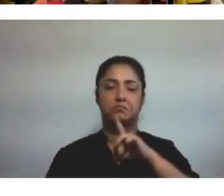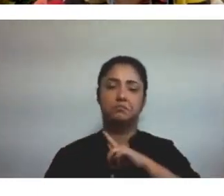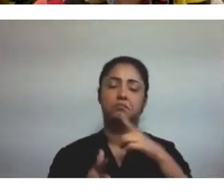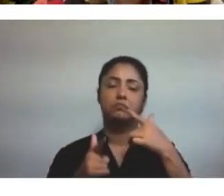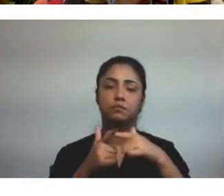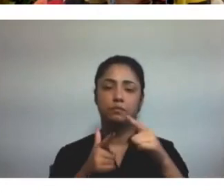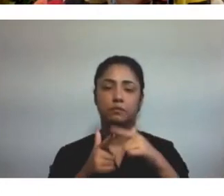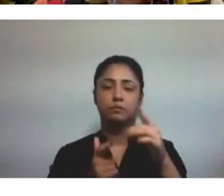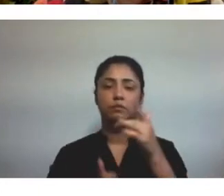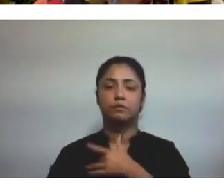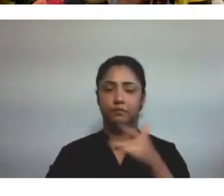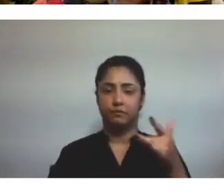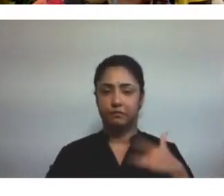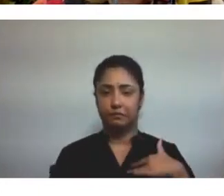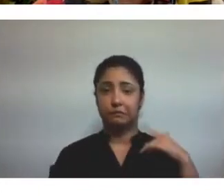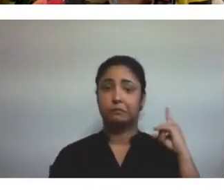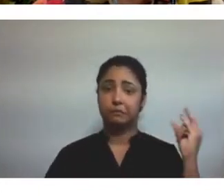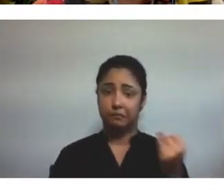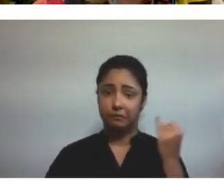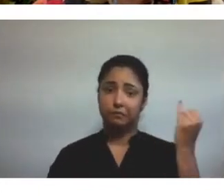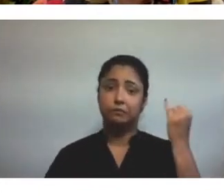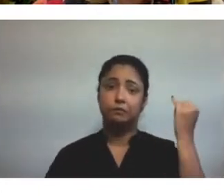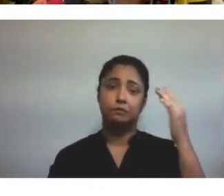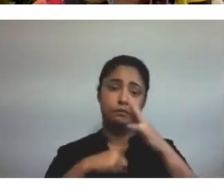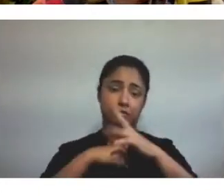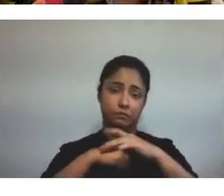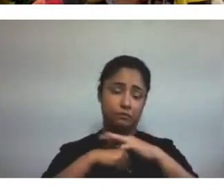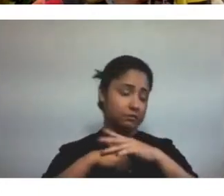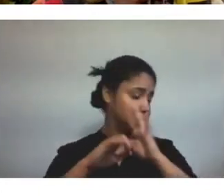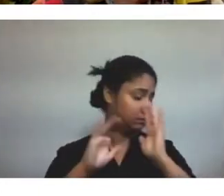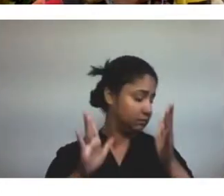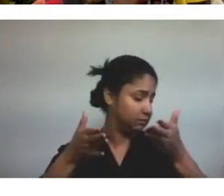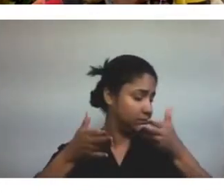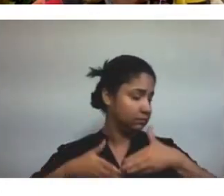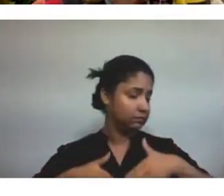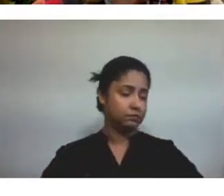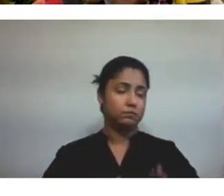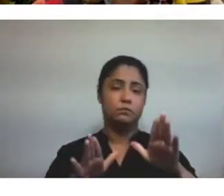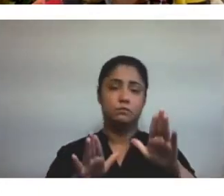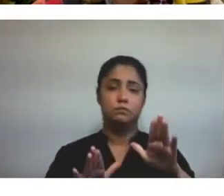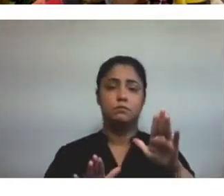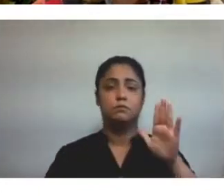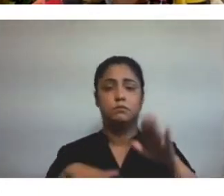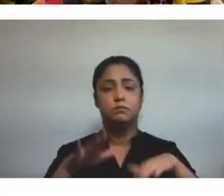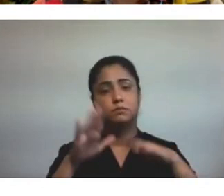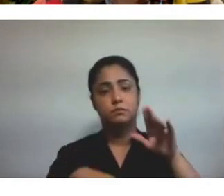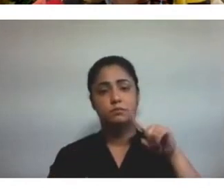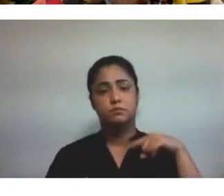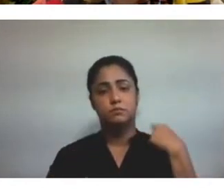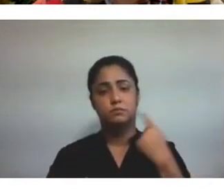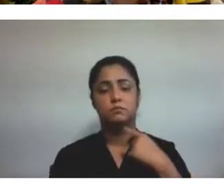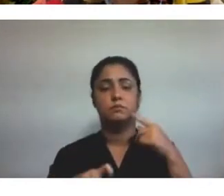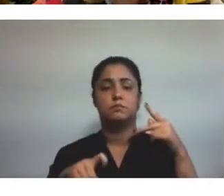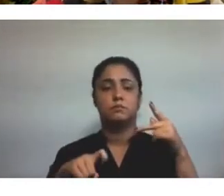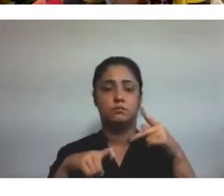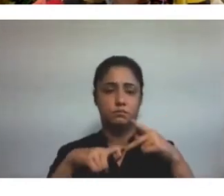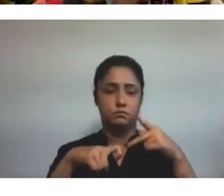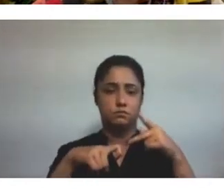saúde importante, alguma doença congênita. Muitos dos nossos pacientes, eles têm